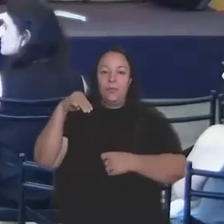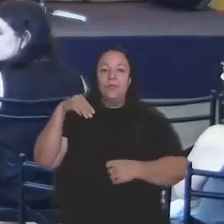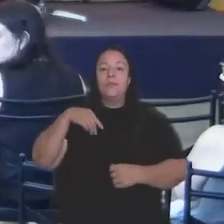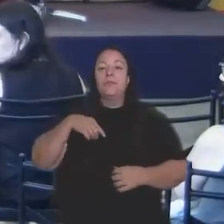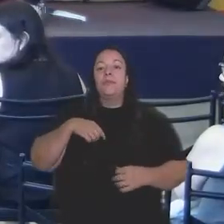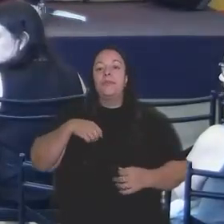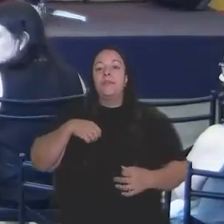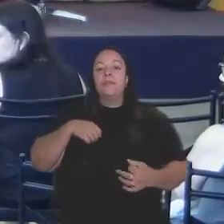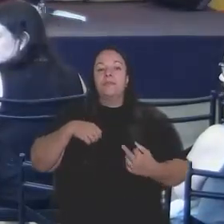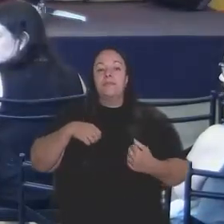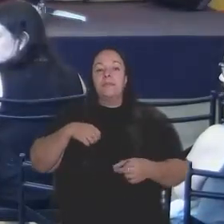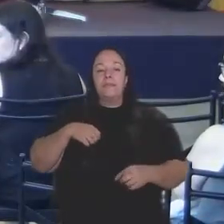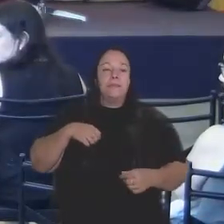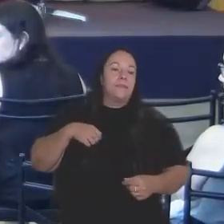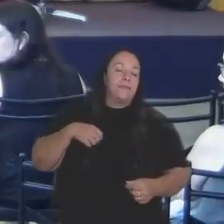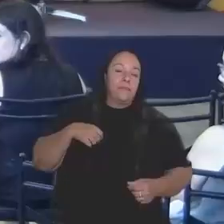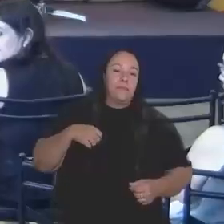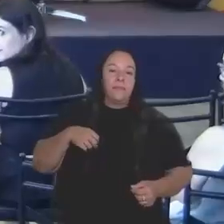lá.